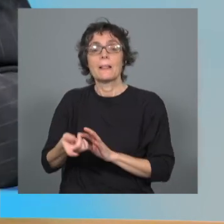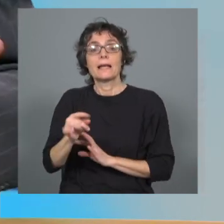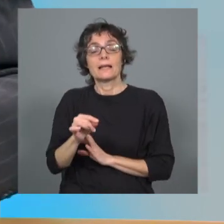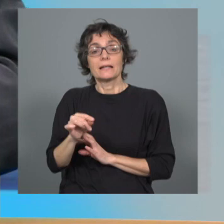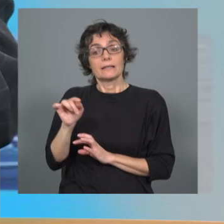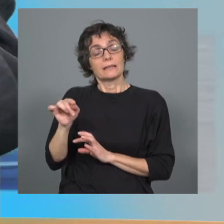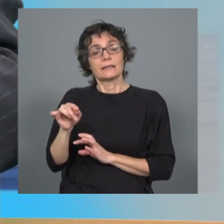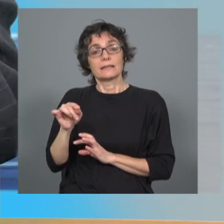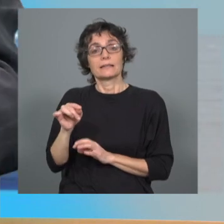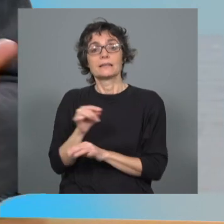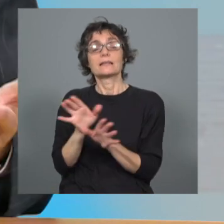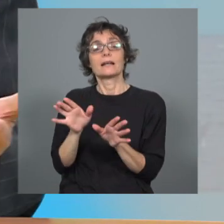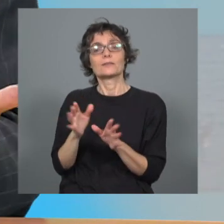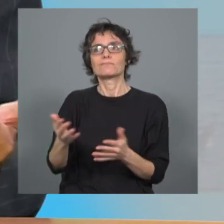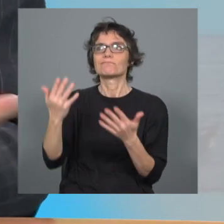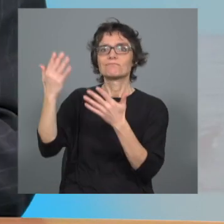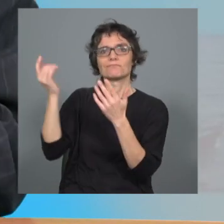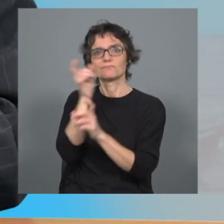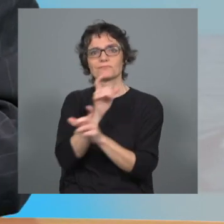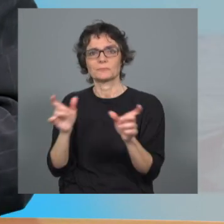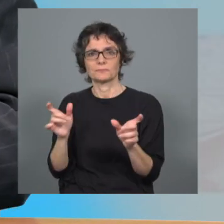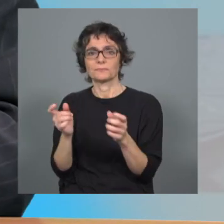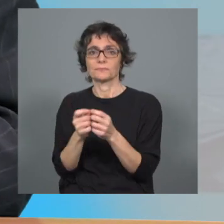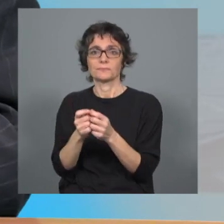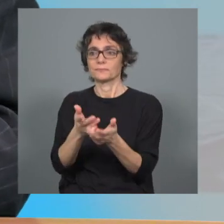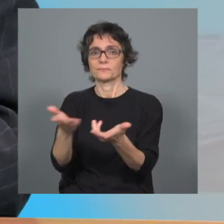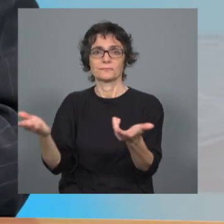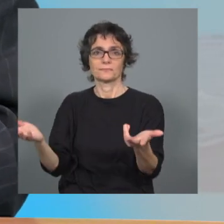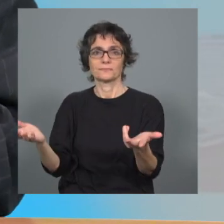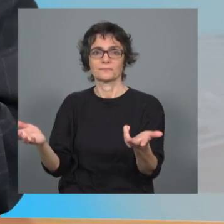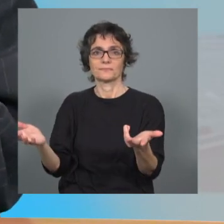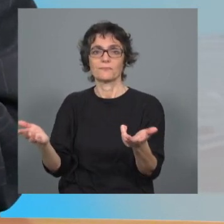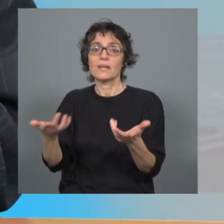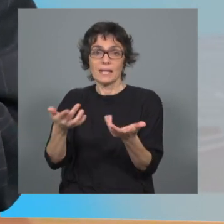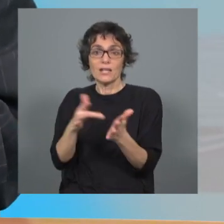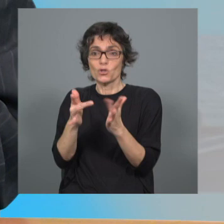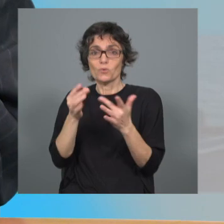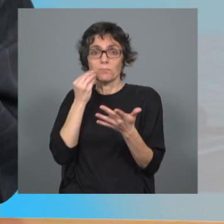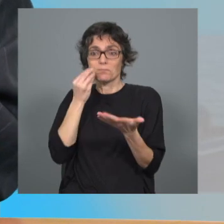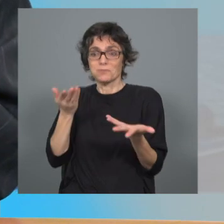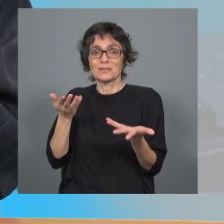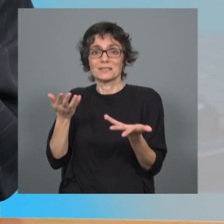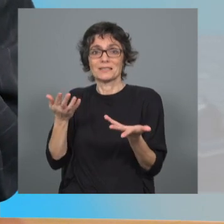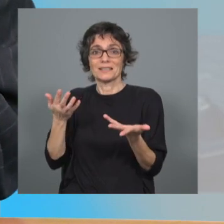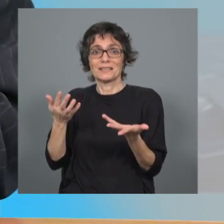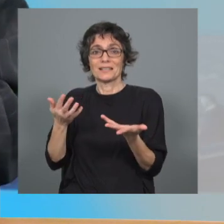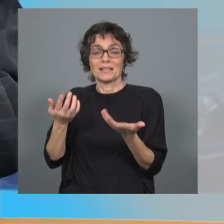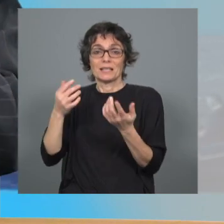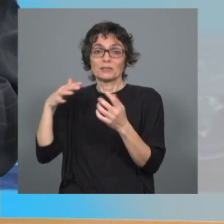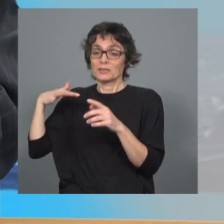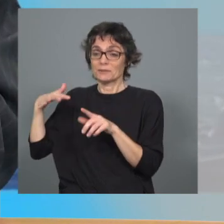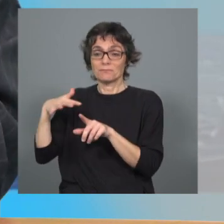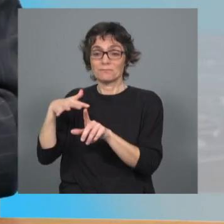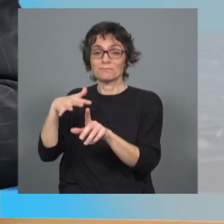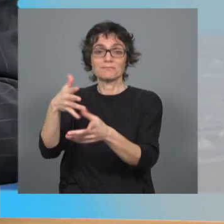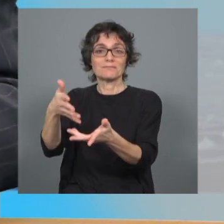será aclamado por aqueles que lhe estão próximos. Portanto, a chegada de Jesus é, de facto, uma chegada diferente, dá uma